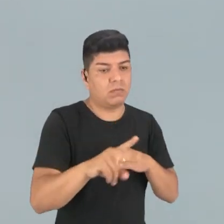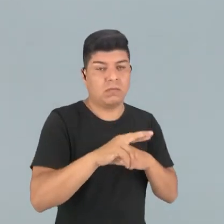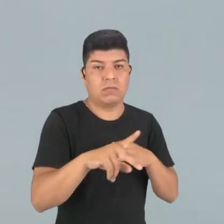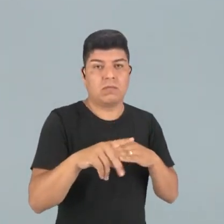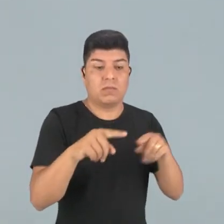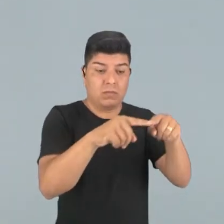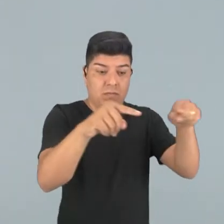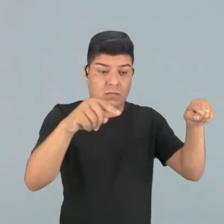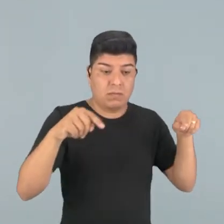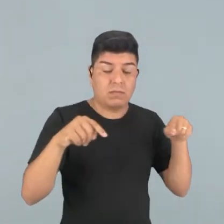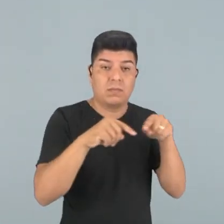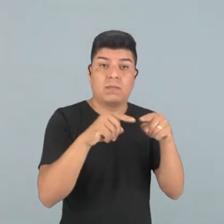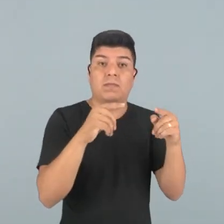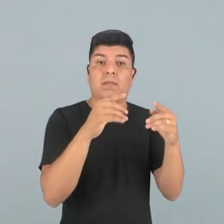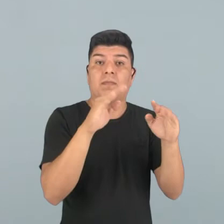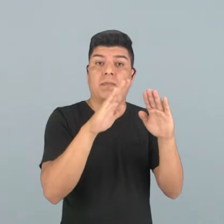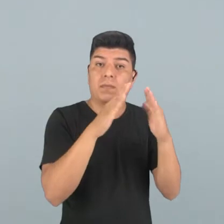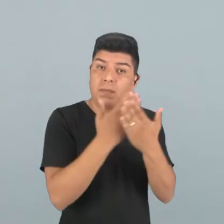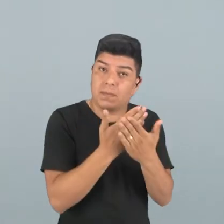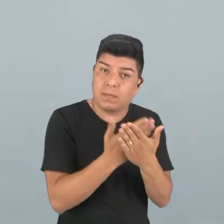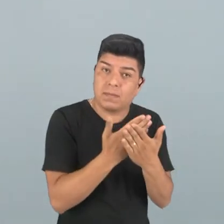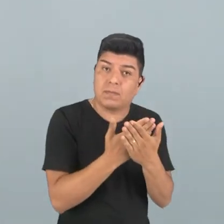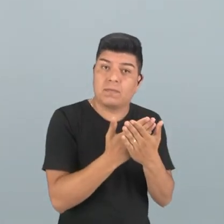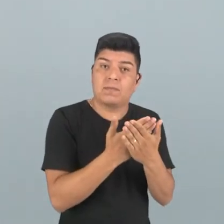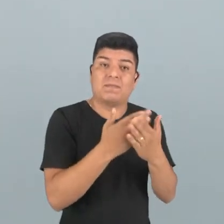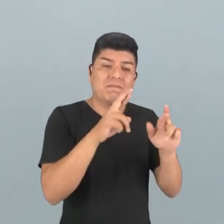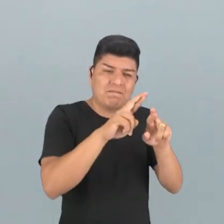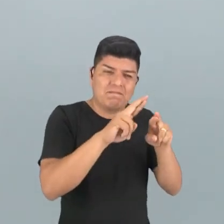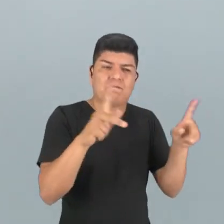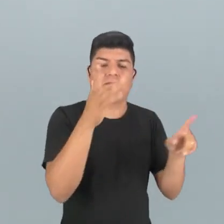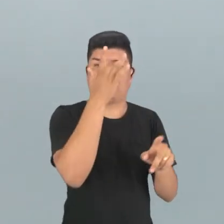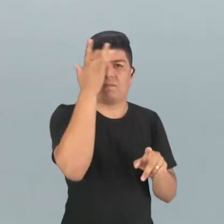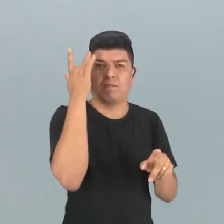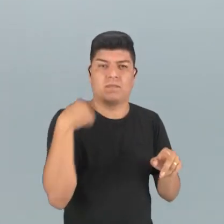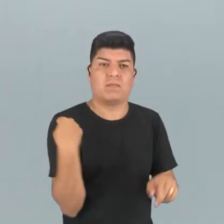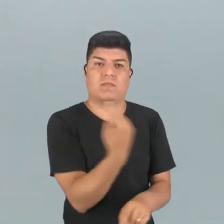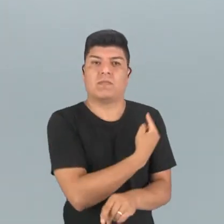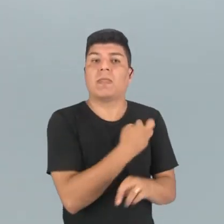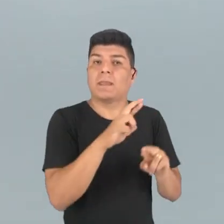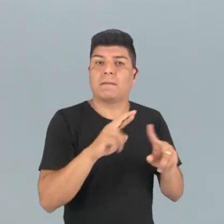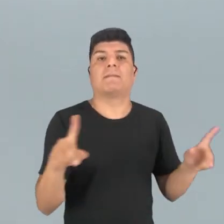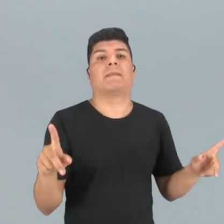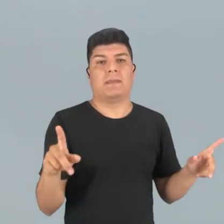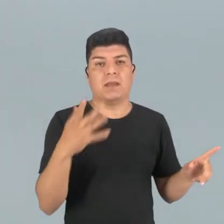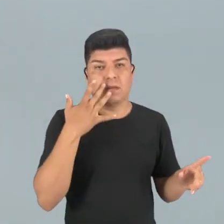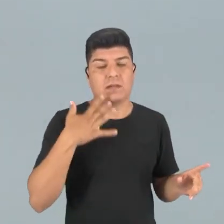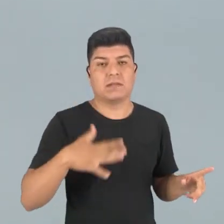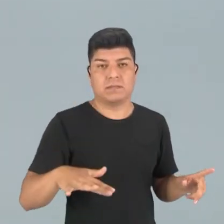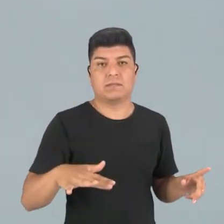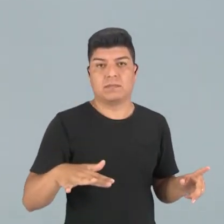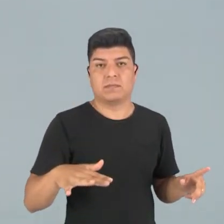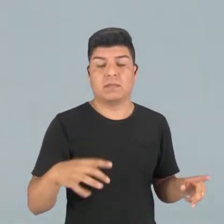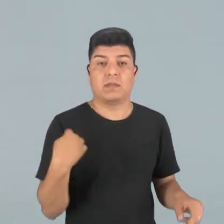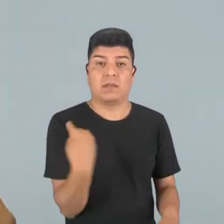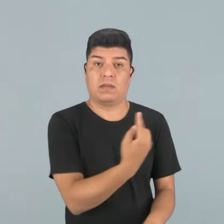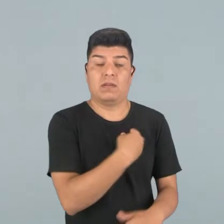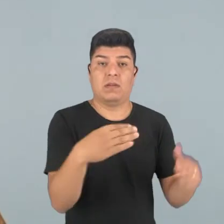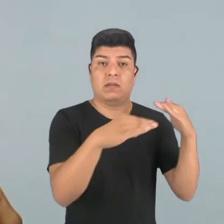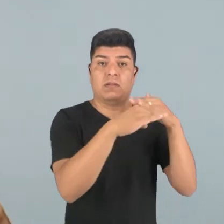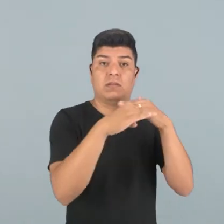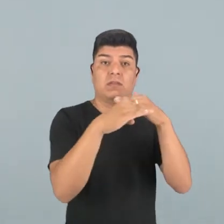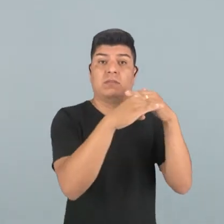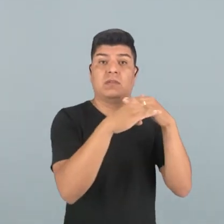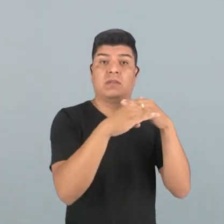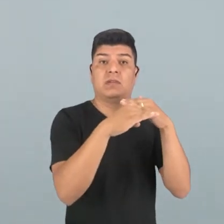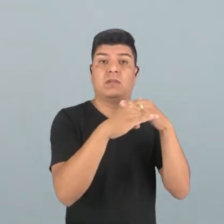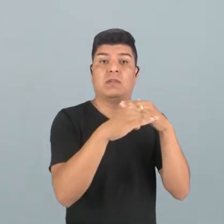aula, né? Tem uma diversidade de pessoas, todos nós somos diferentes, né, crianças? E nós somos iguais